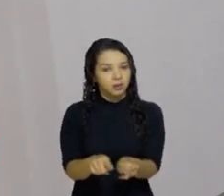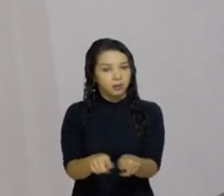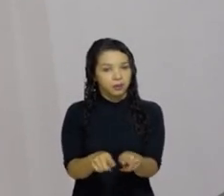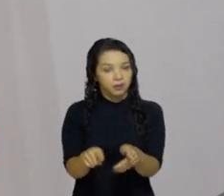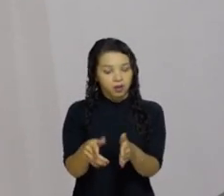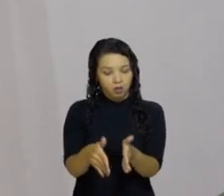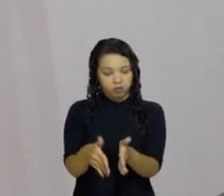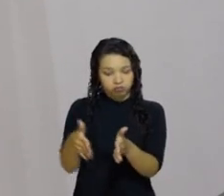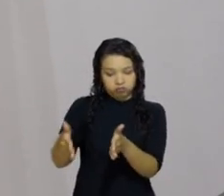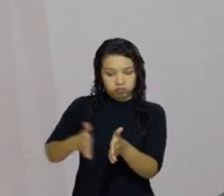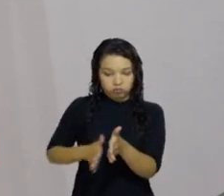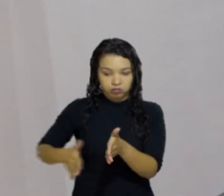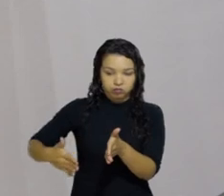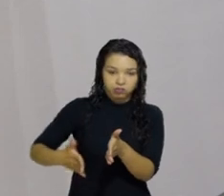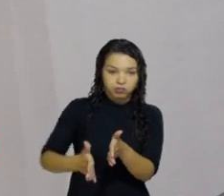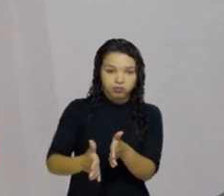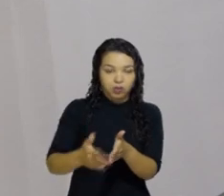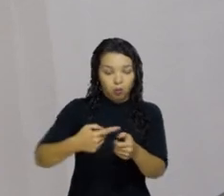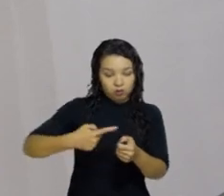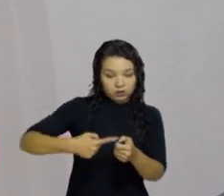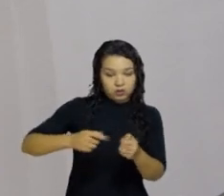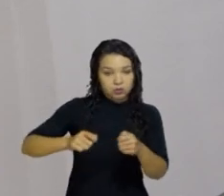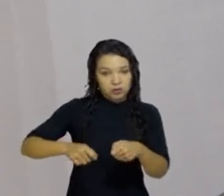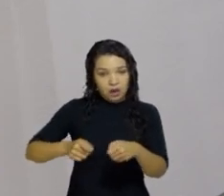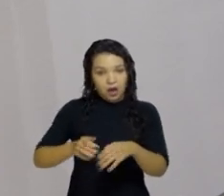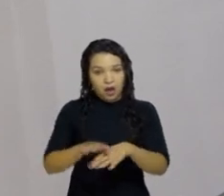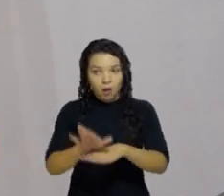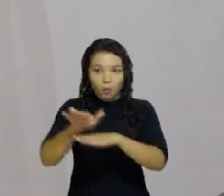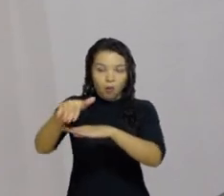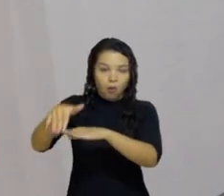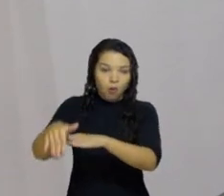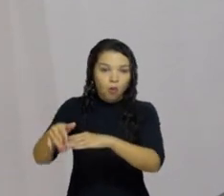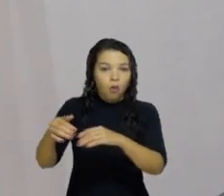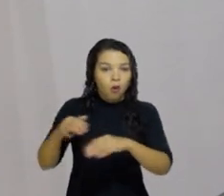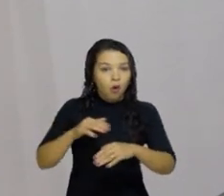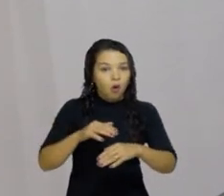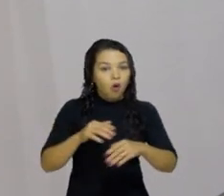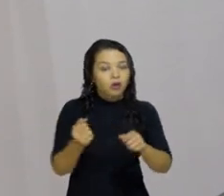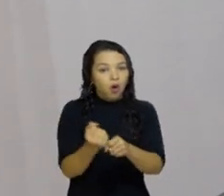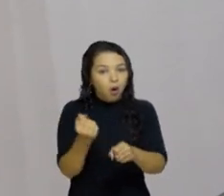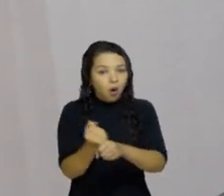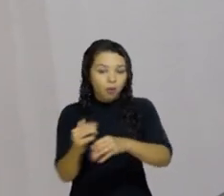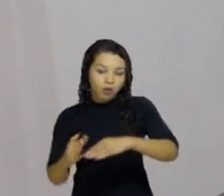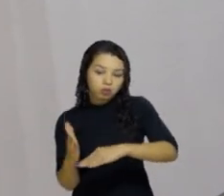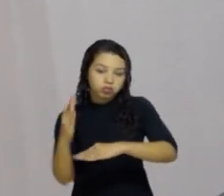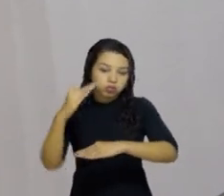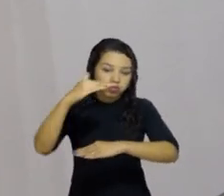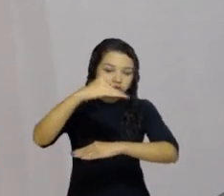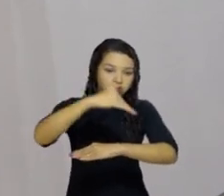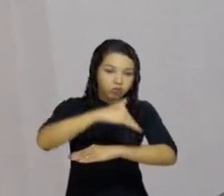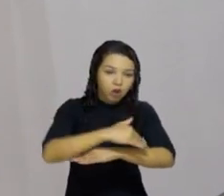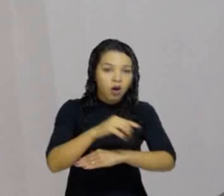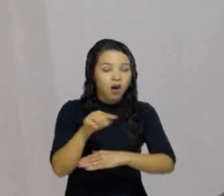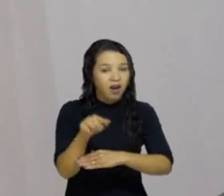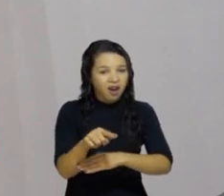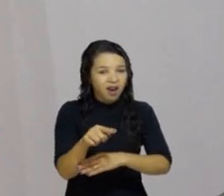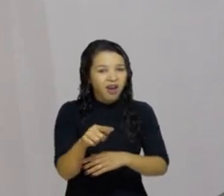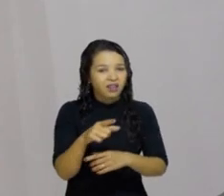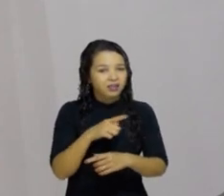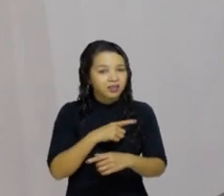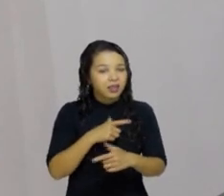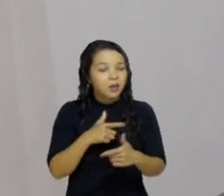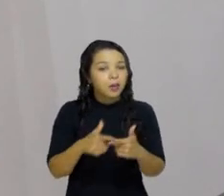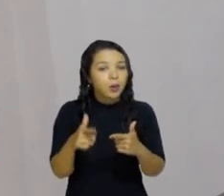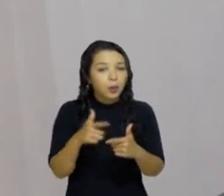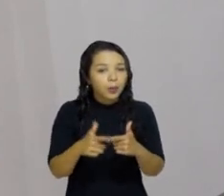ligam um município ao outro, obras importantes de viaduto elevados, que causam acidentes graves na nossa região e em